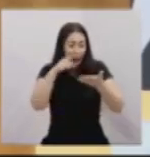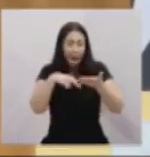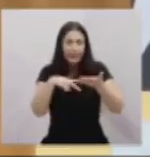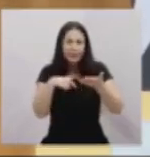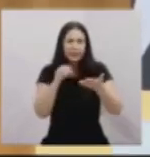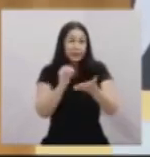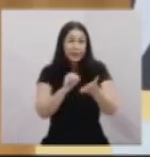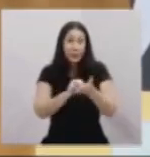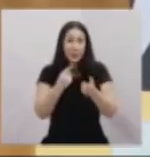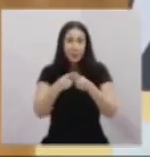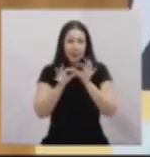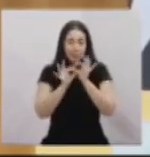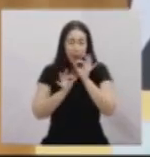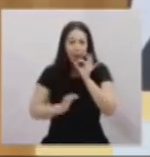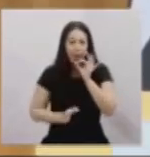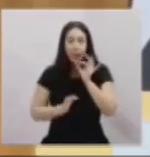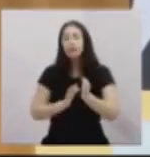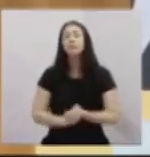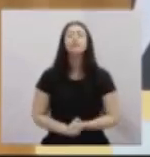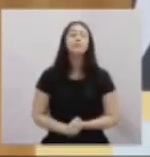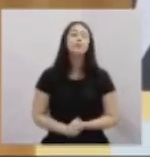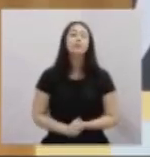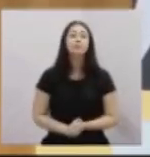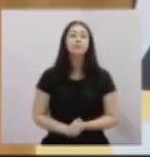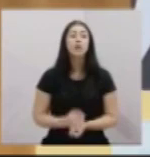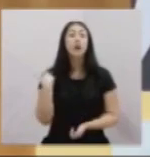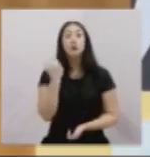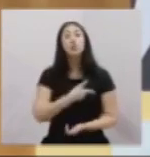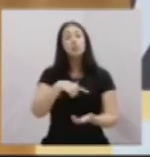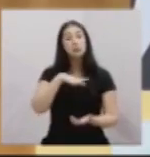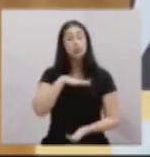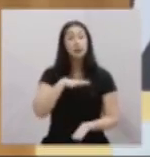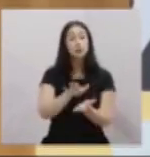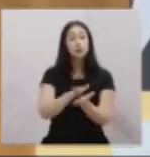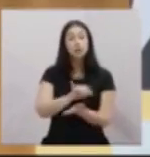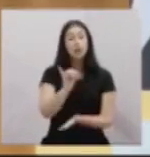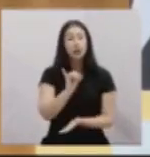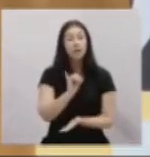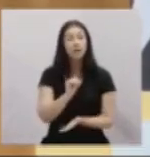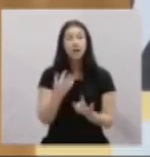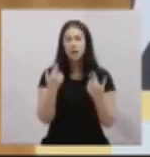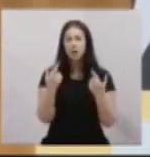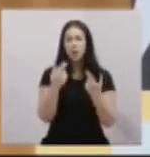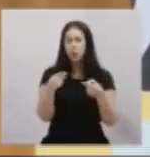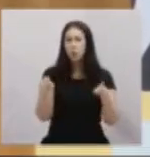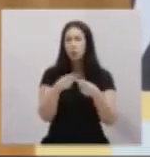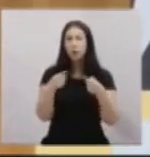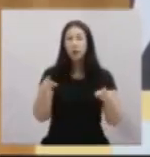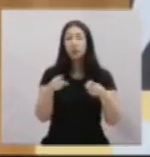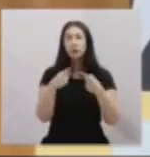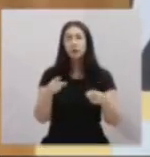Porque senão fica muito comprido o texto. Que nossa cidade seja realmente, como já diz o hino, né, a morada